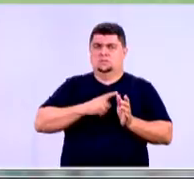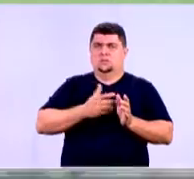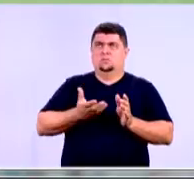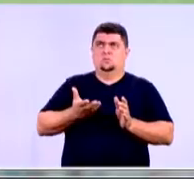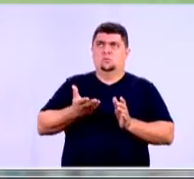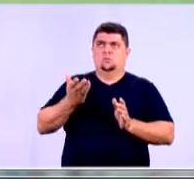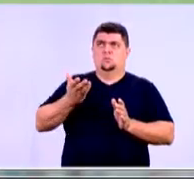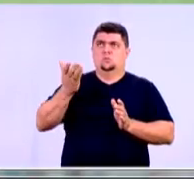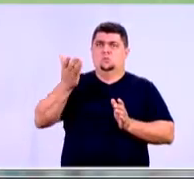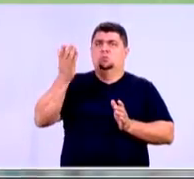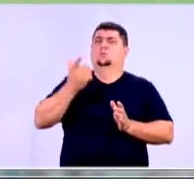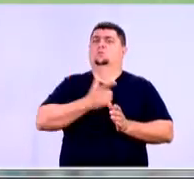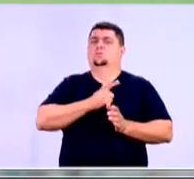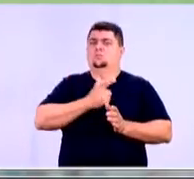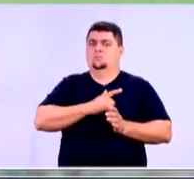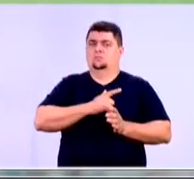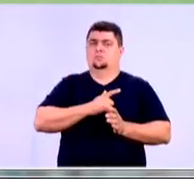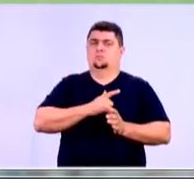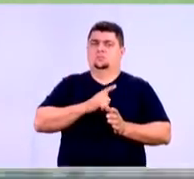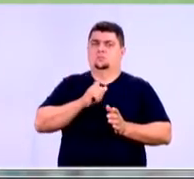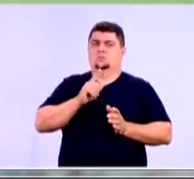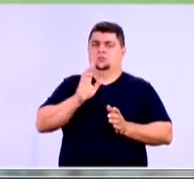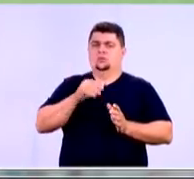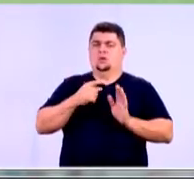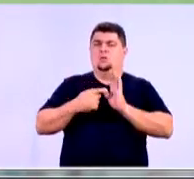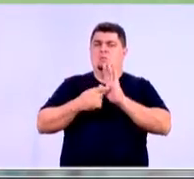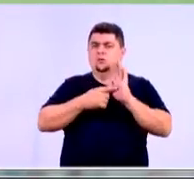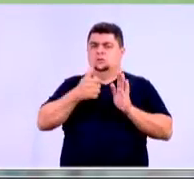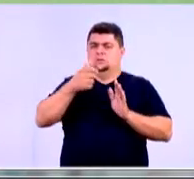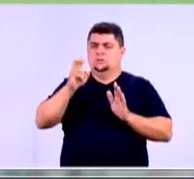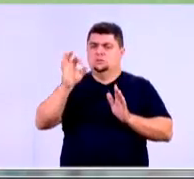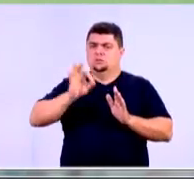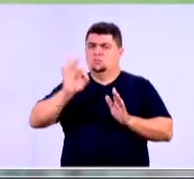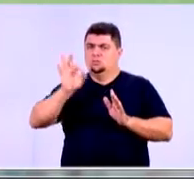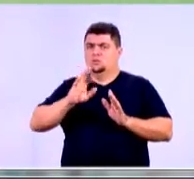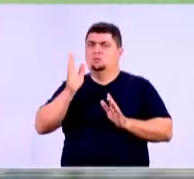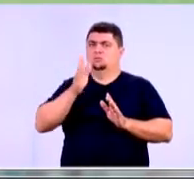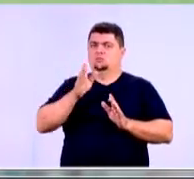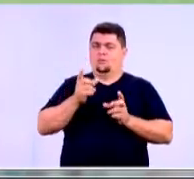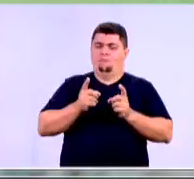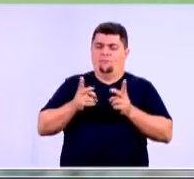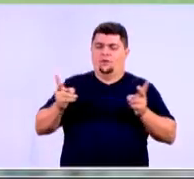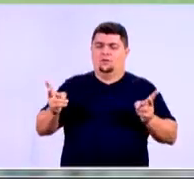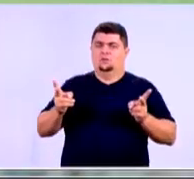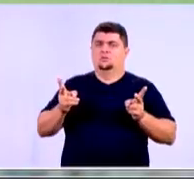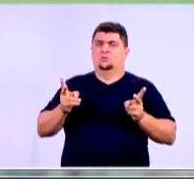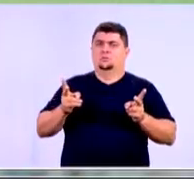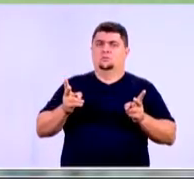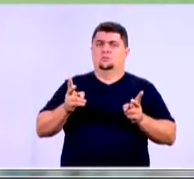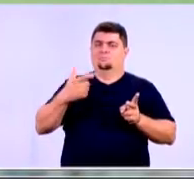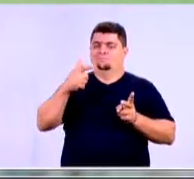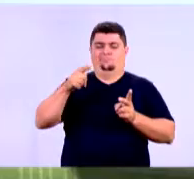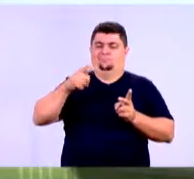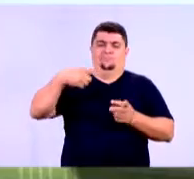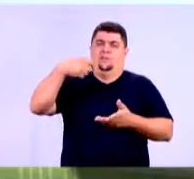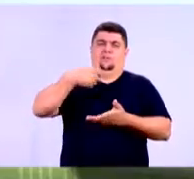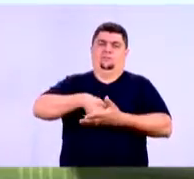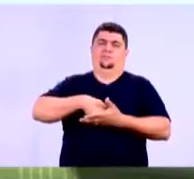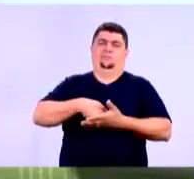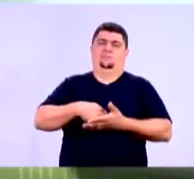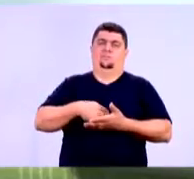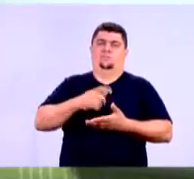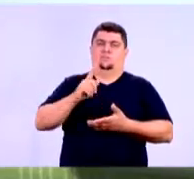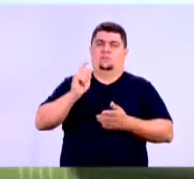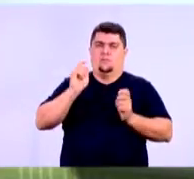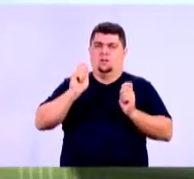subindo e já representar 15% da sua venda, 15% do que ele vende, ele não está recebendo, isso é uma